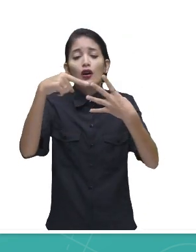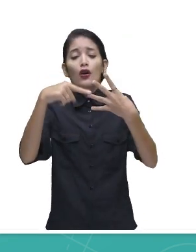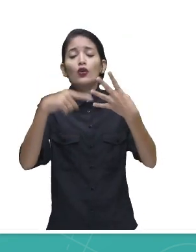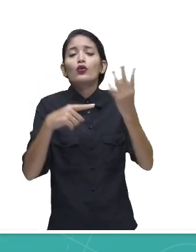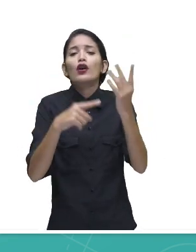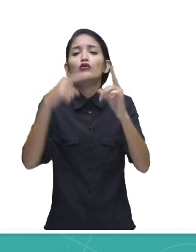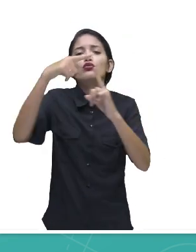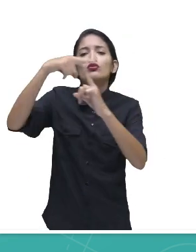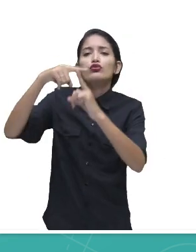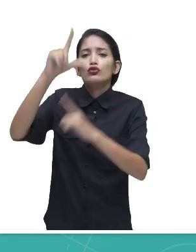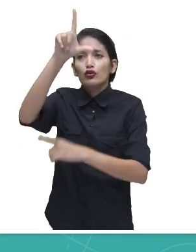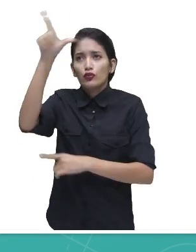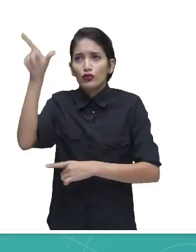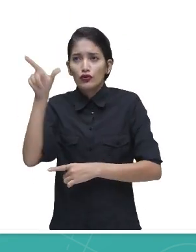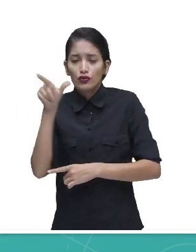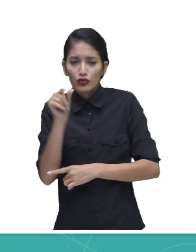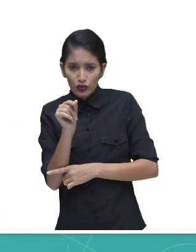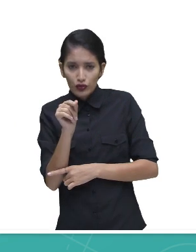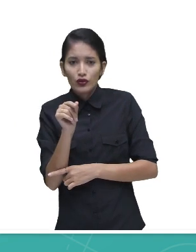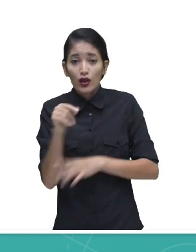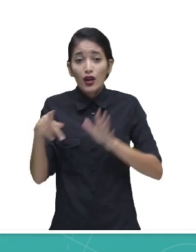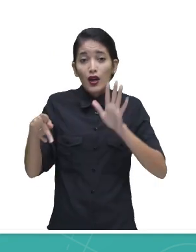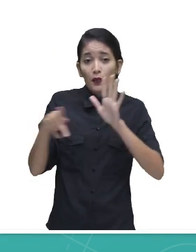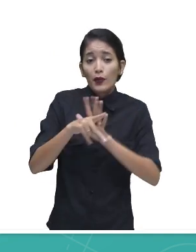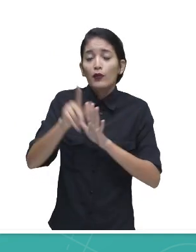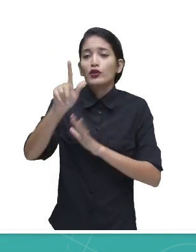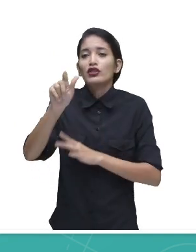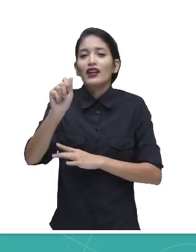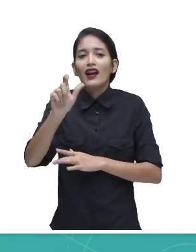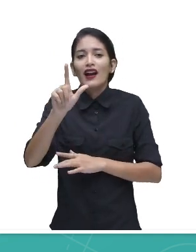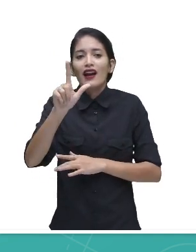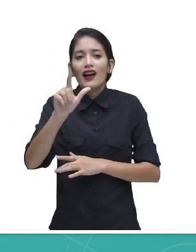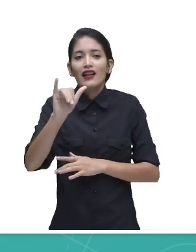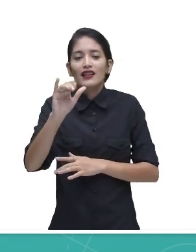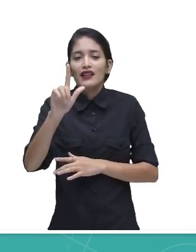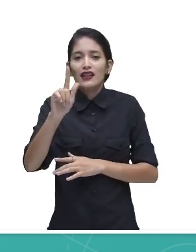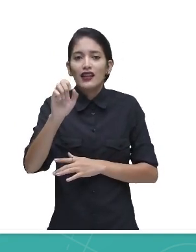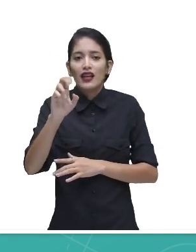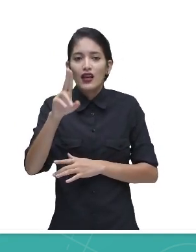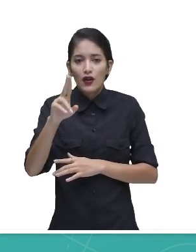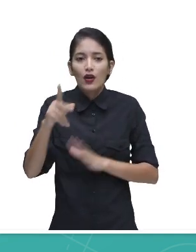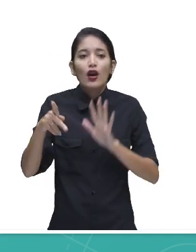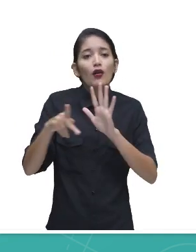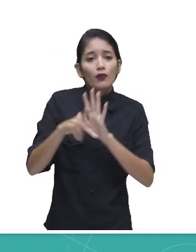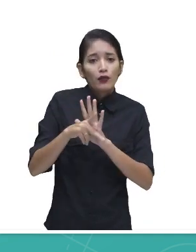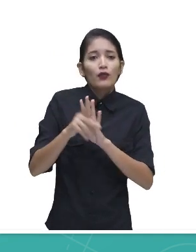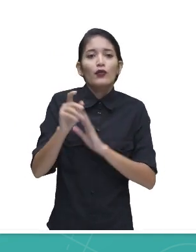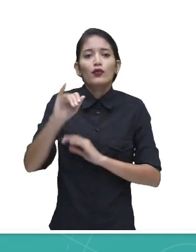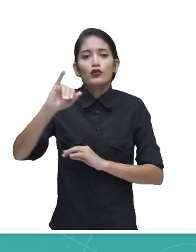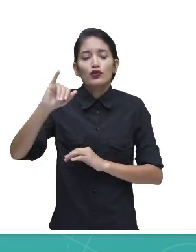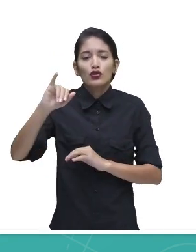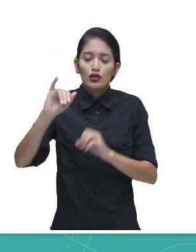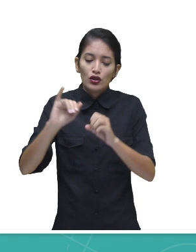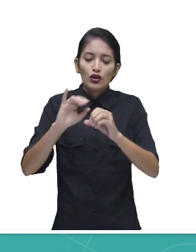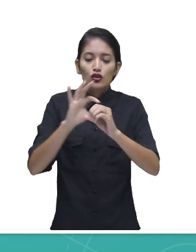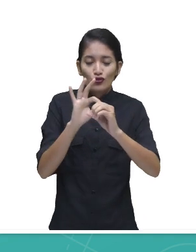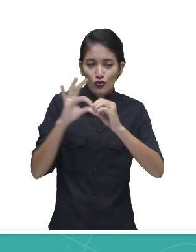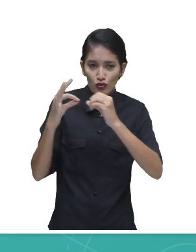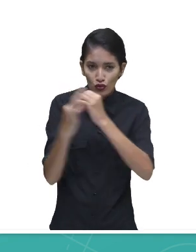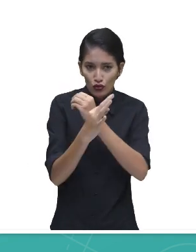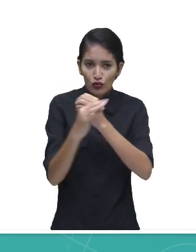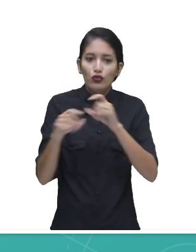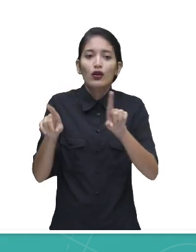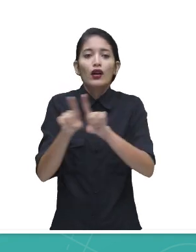são chamadas de luas de Galileu. Essas luas são luas de Júpiter, do planeta Júpiter. Também descobriu os anéis